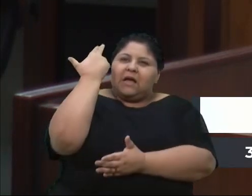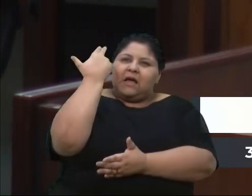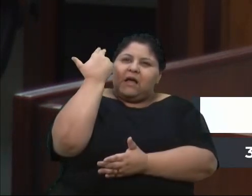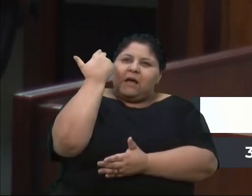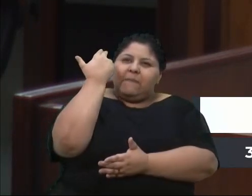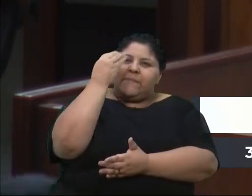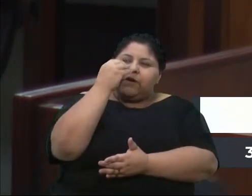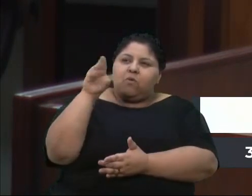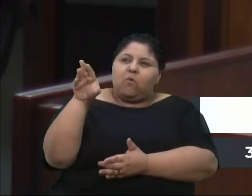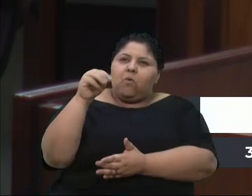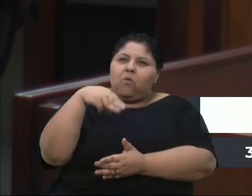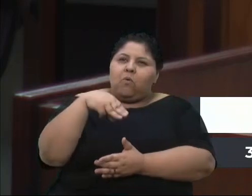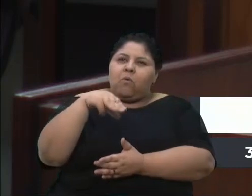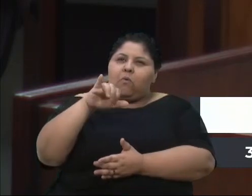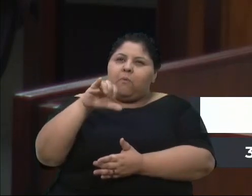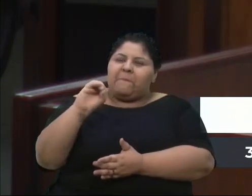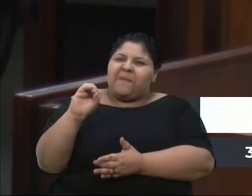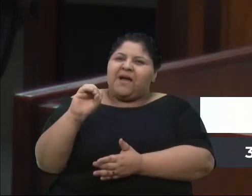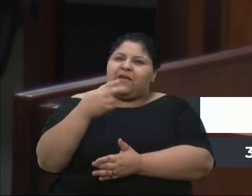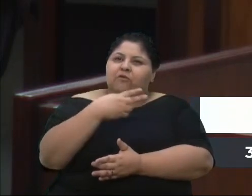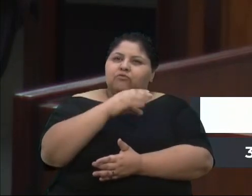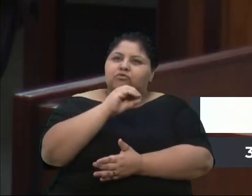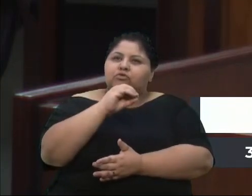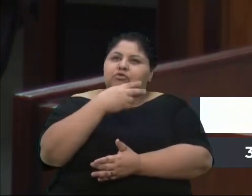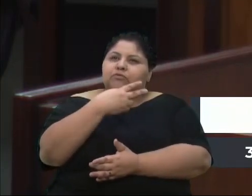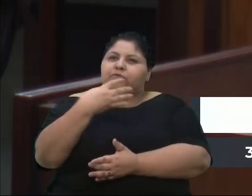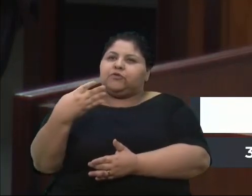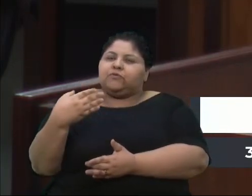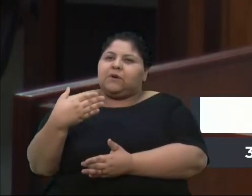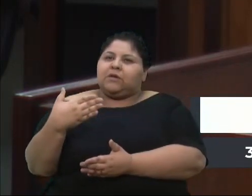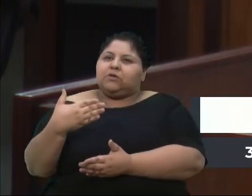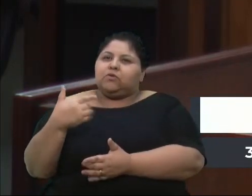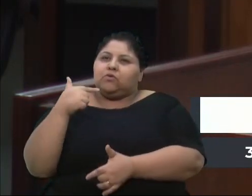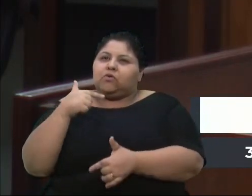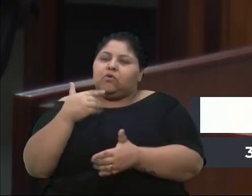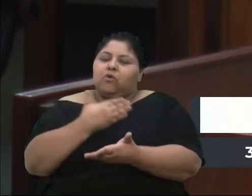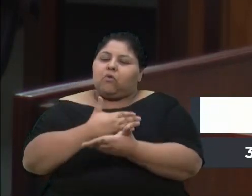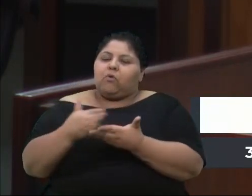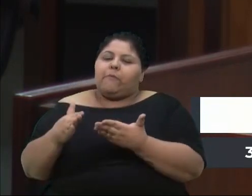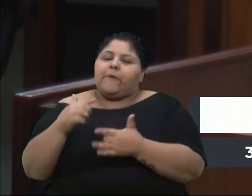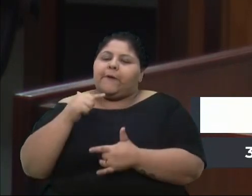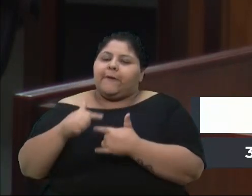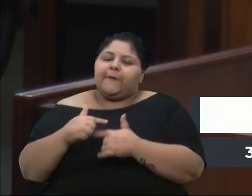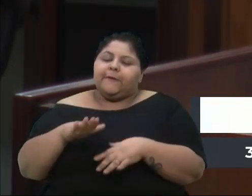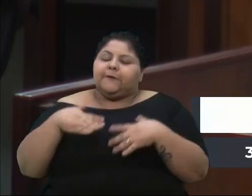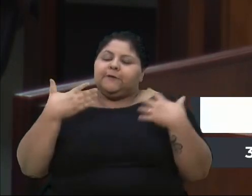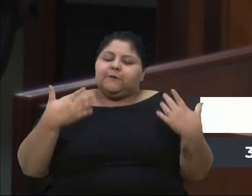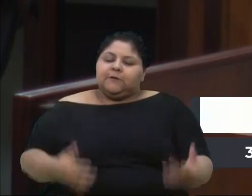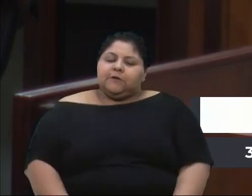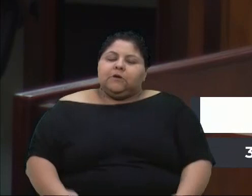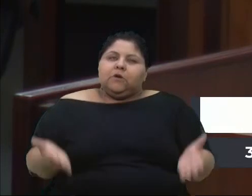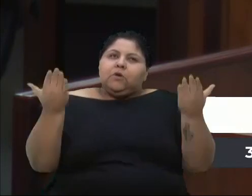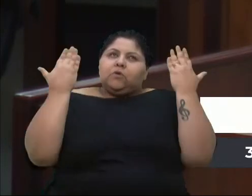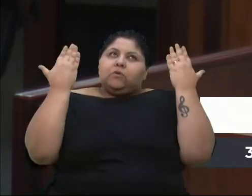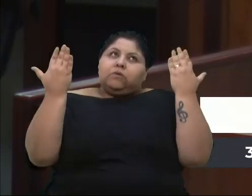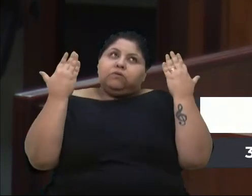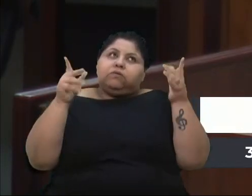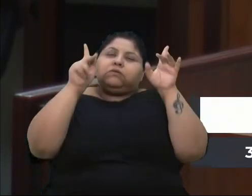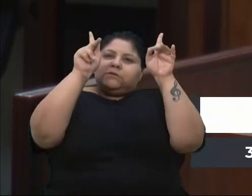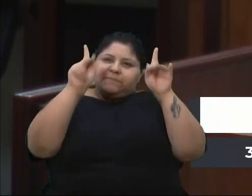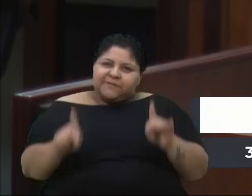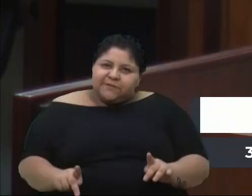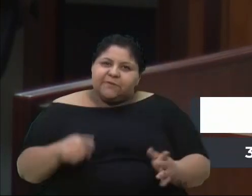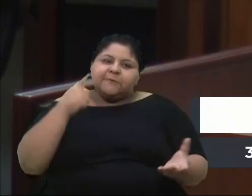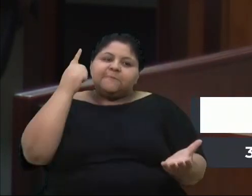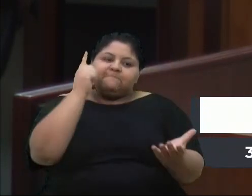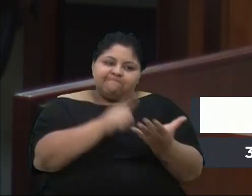de 2024 estará em funcionamento. Então é louvável as pessoas envolvidas, pessoas comprometidas,